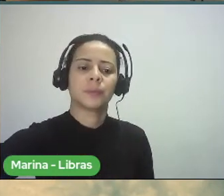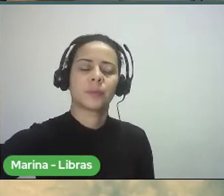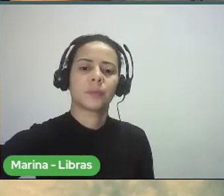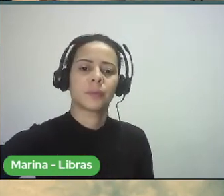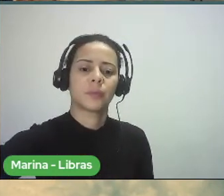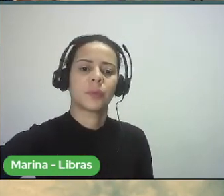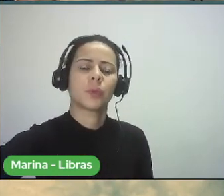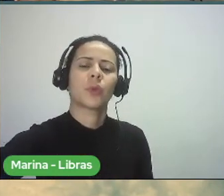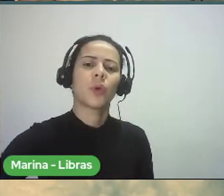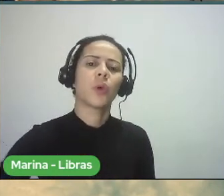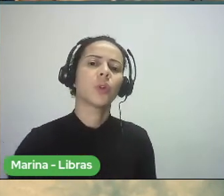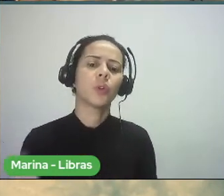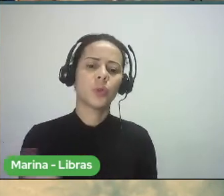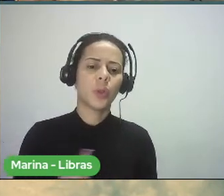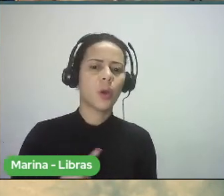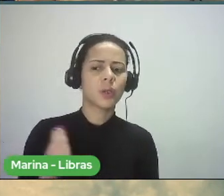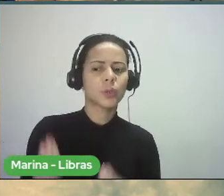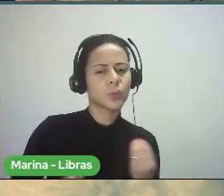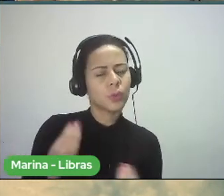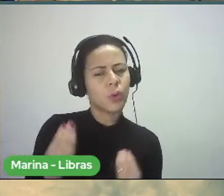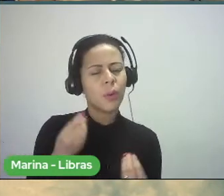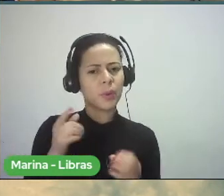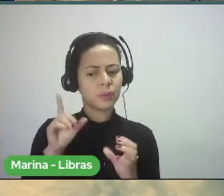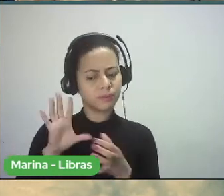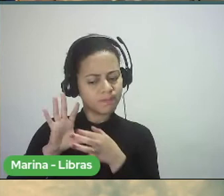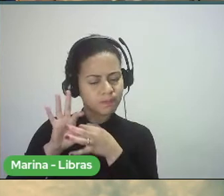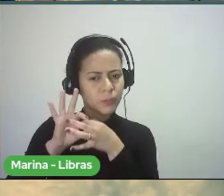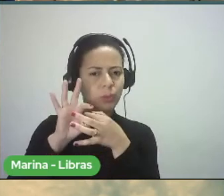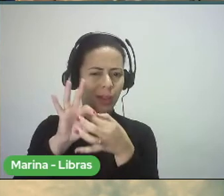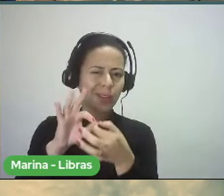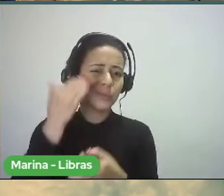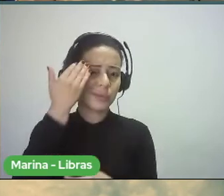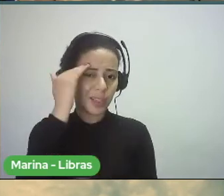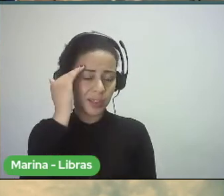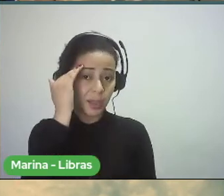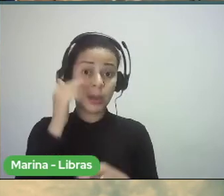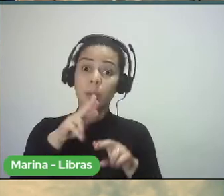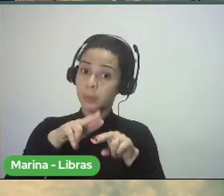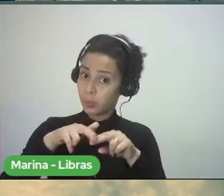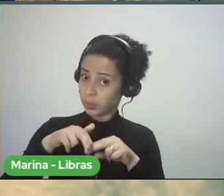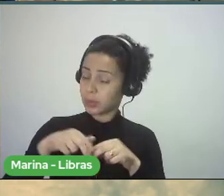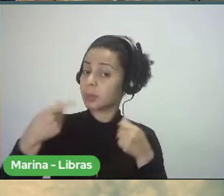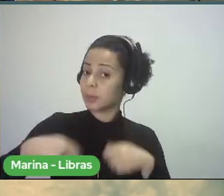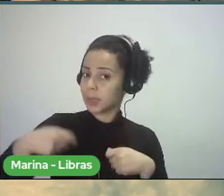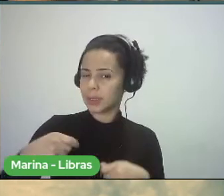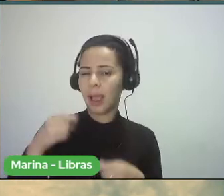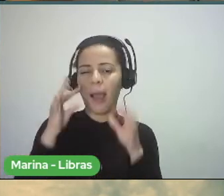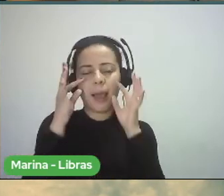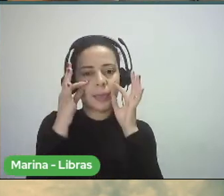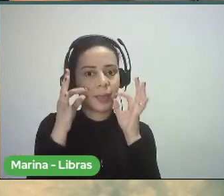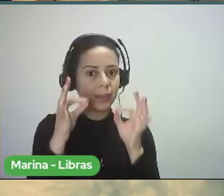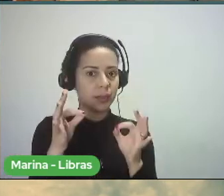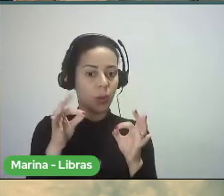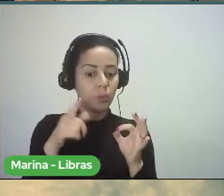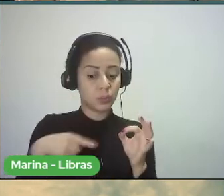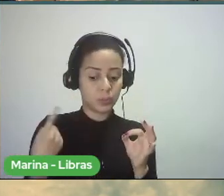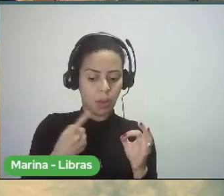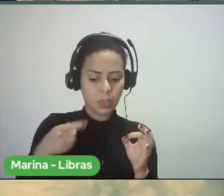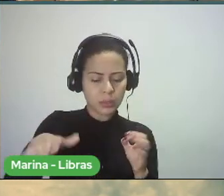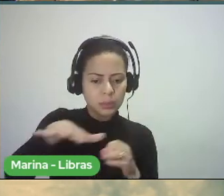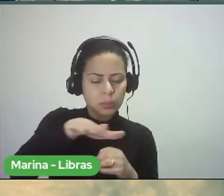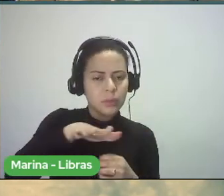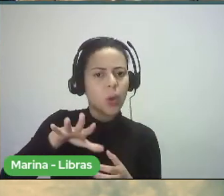aplicar alguma coisa dentro daquele contexto ou não então a gente precisa tá muito atenta ao contexto onde a gente está inserido pouco